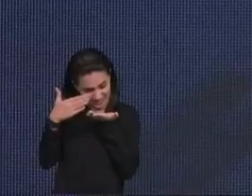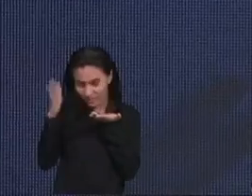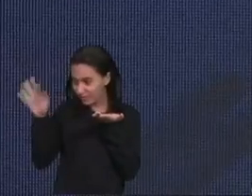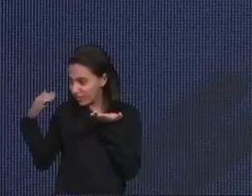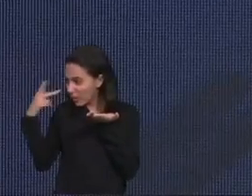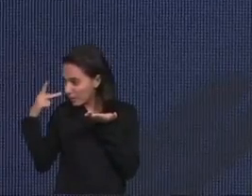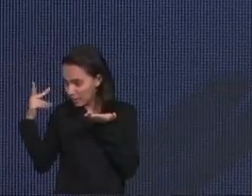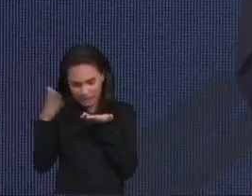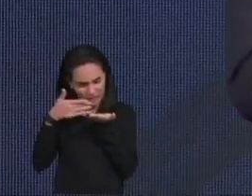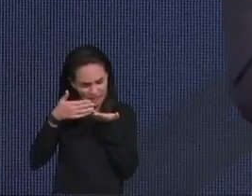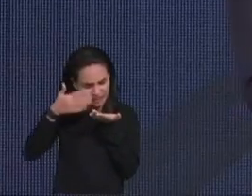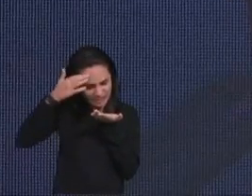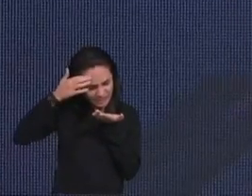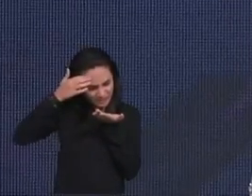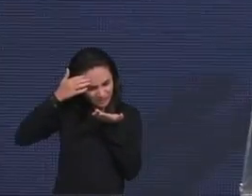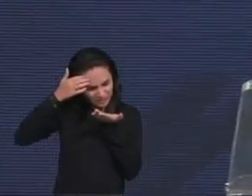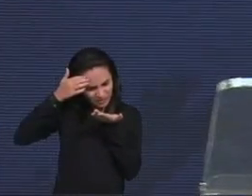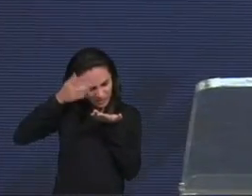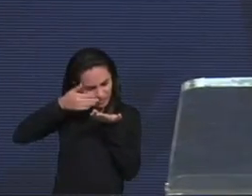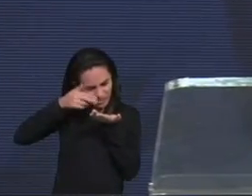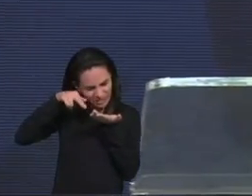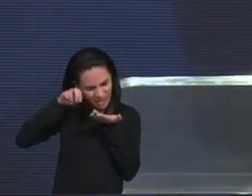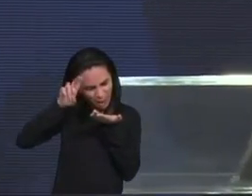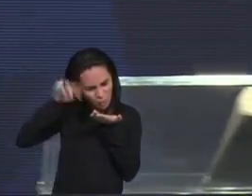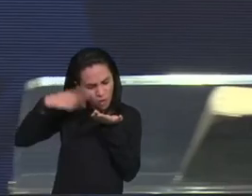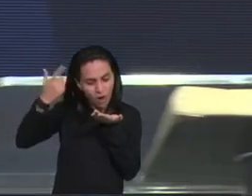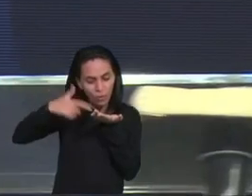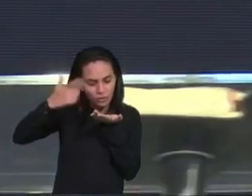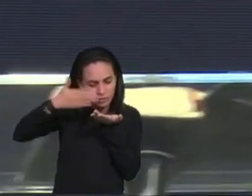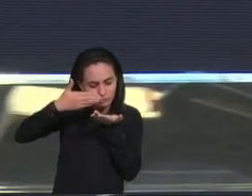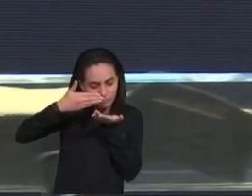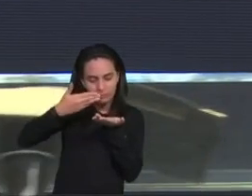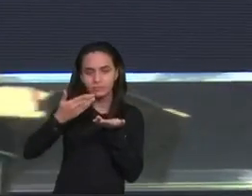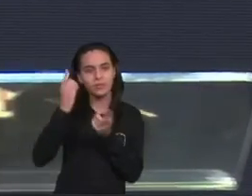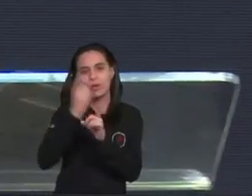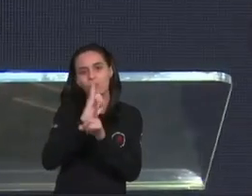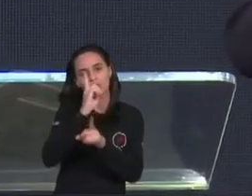mensagem onde é que tá esse tal Dina 11